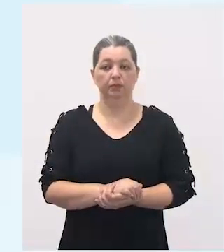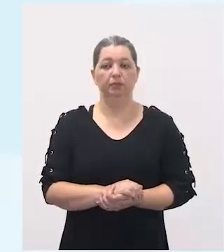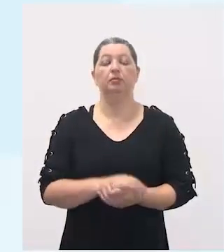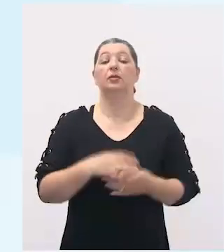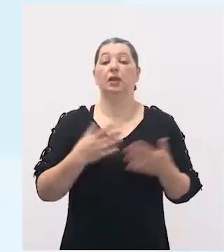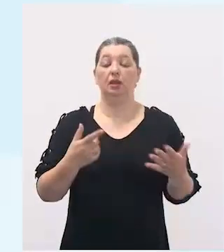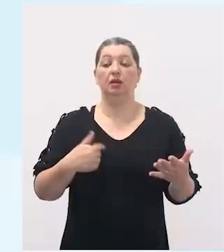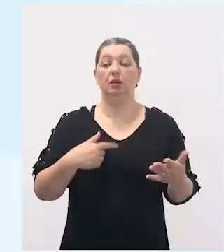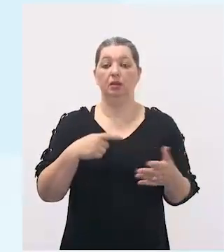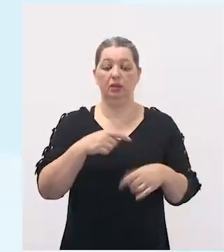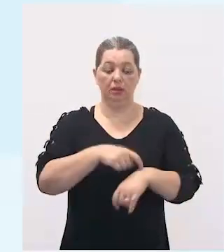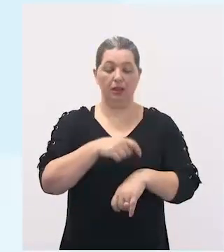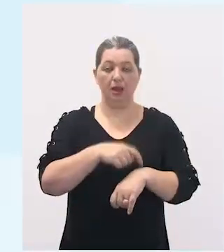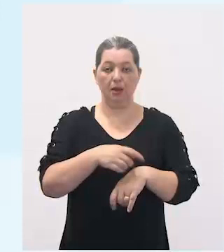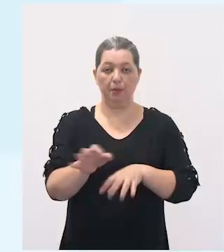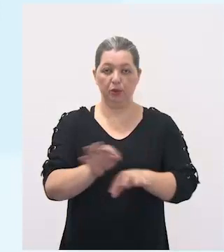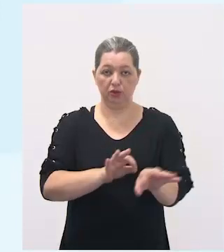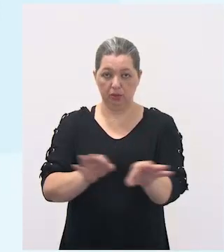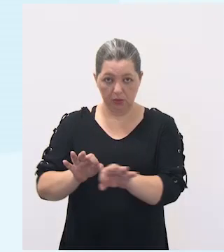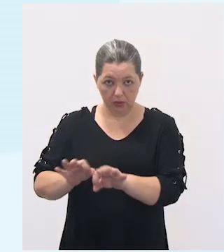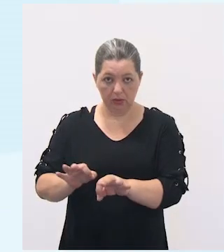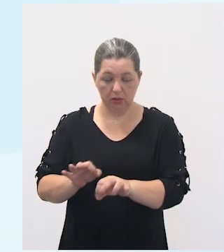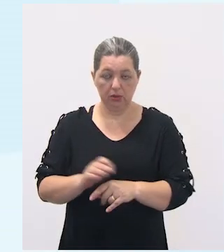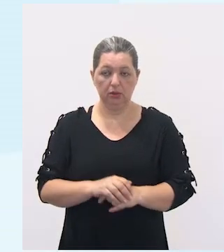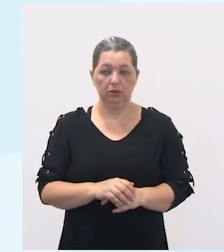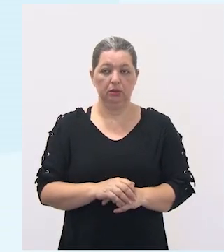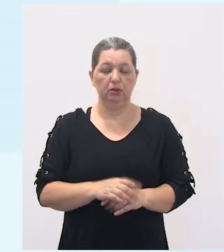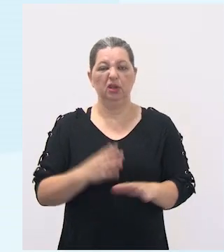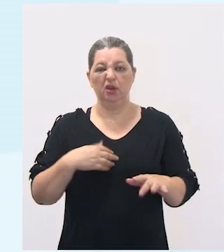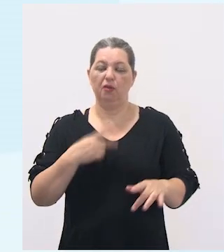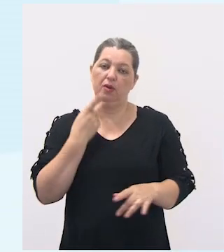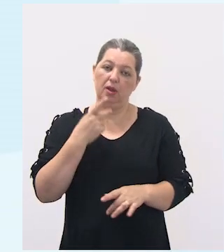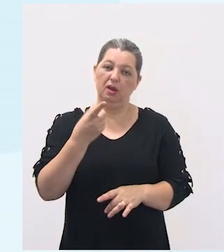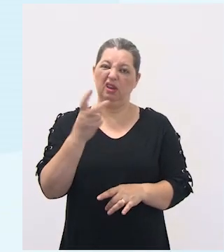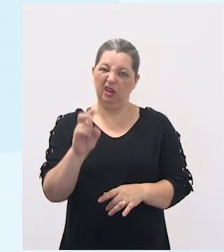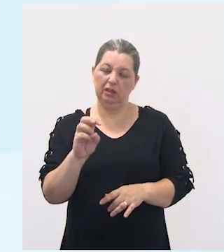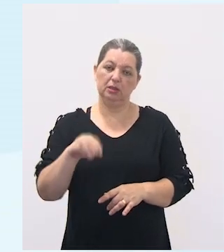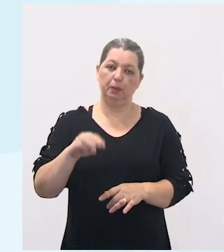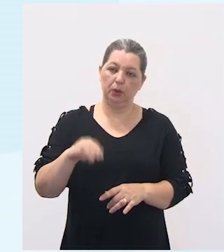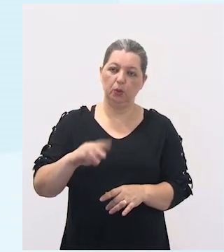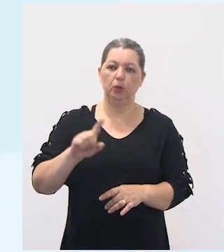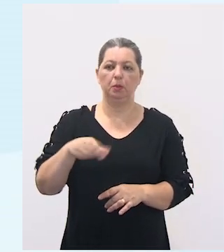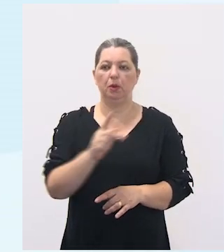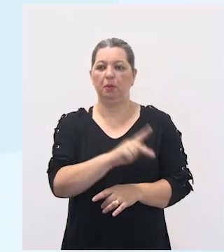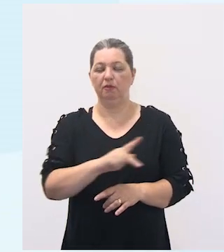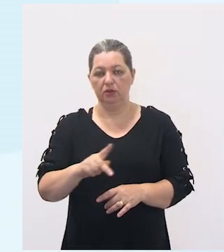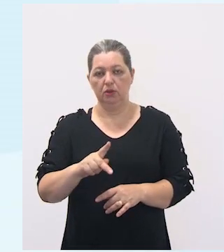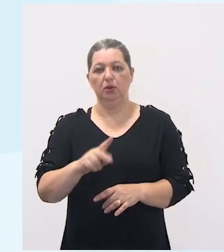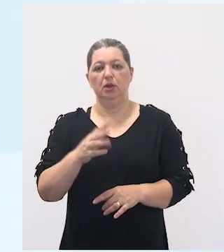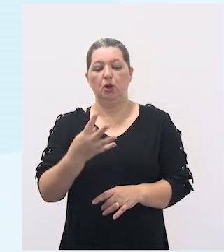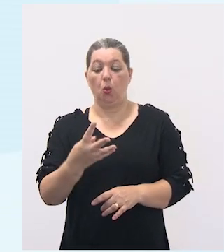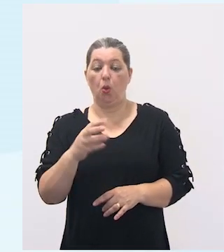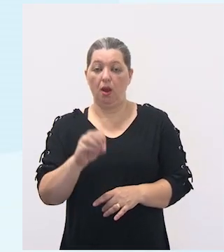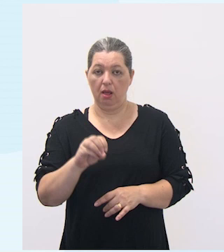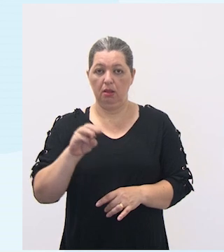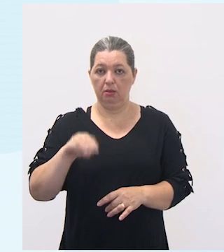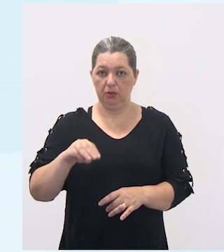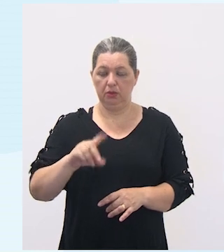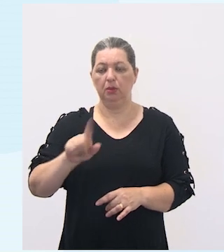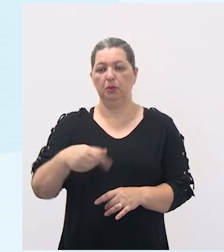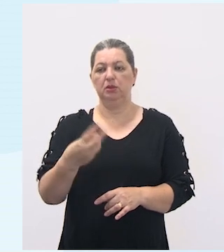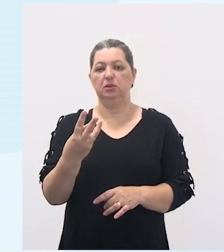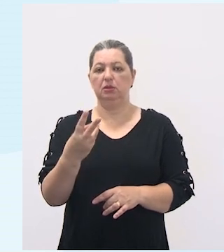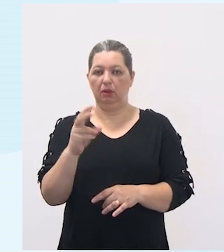Então, é o tempo que nós estamos usando aqui, né? Vamos falar uns 15 minutos, a professora uns 40 minutos, e depois nós temos uns 35 minutos